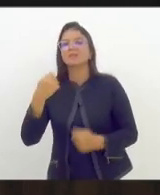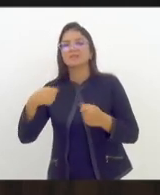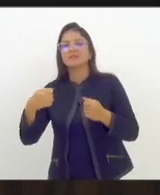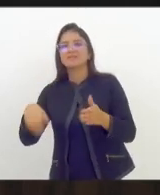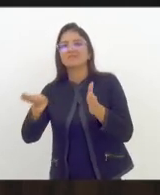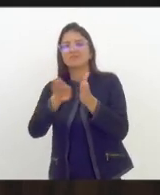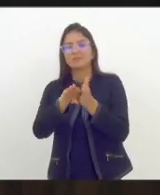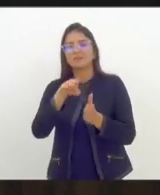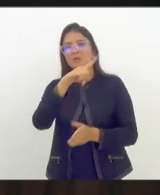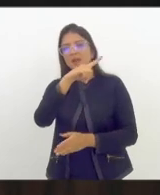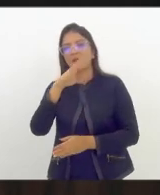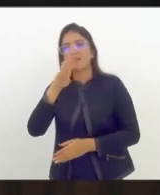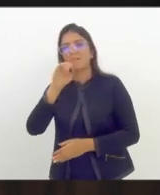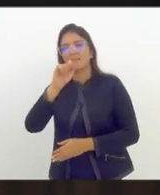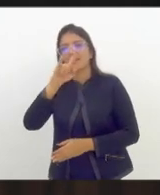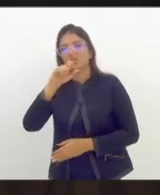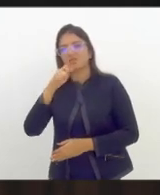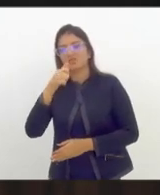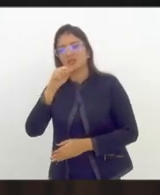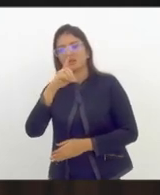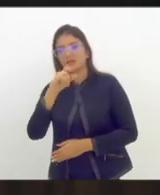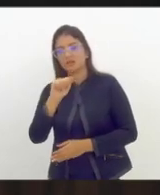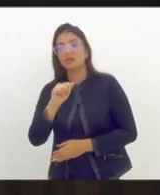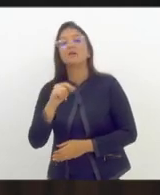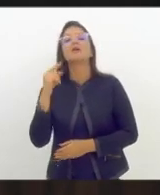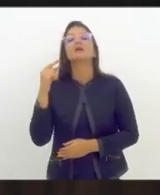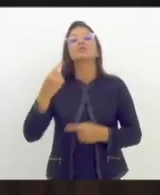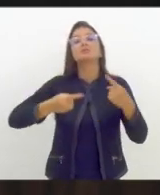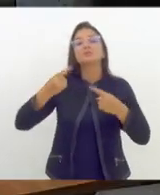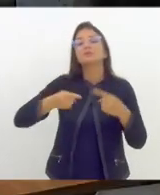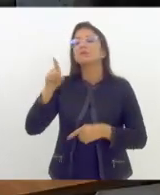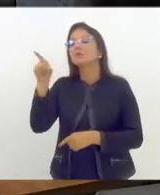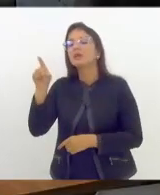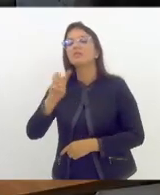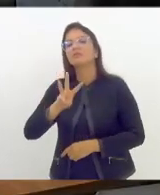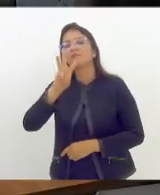Em discussão. Para discutir, deputado Valdec Carneiro.